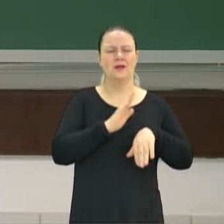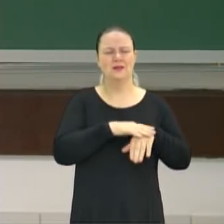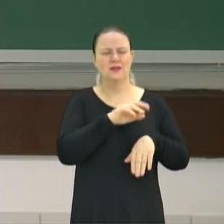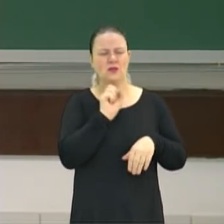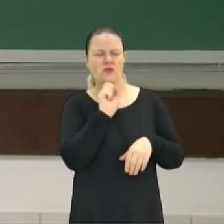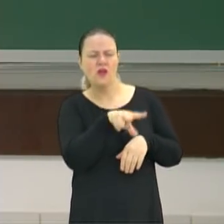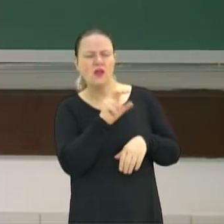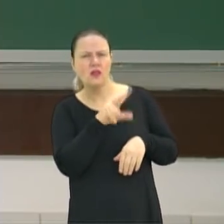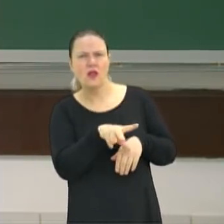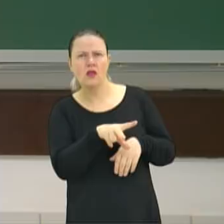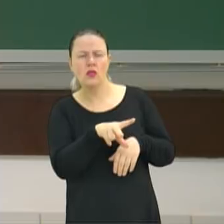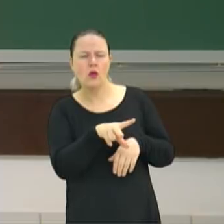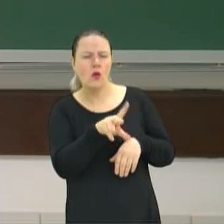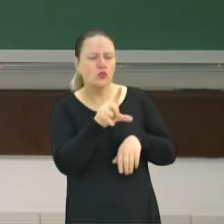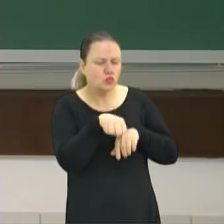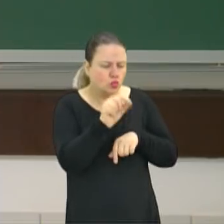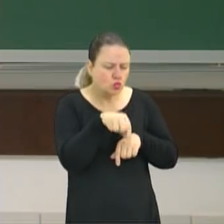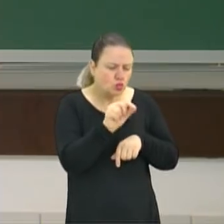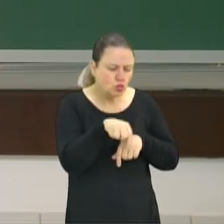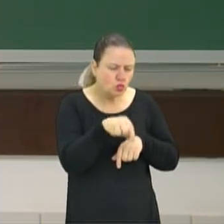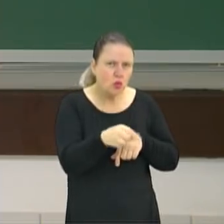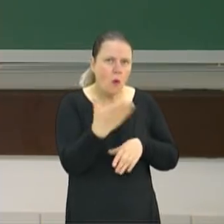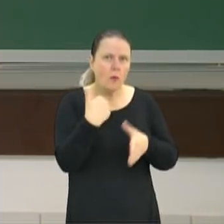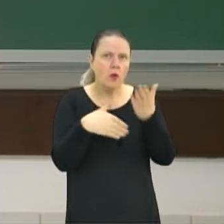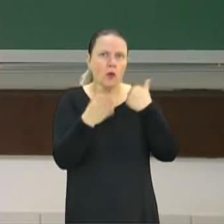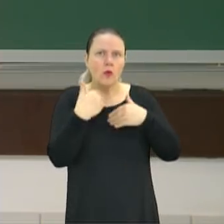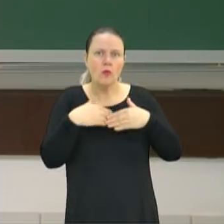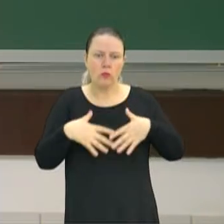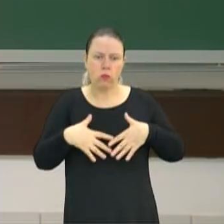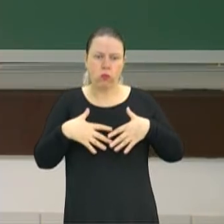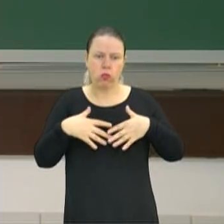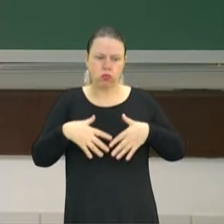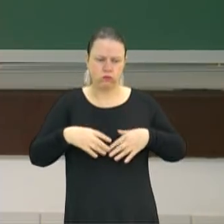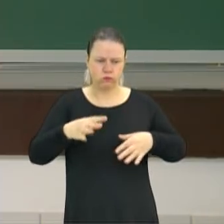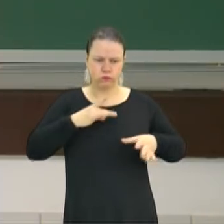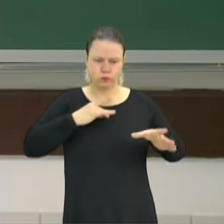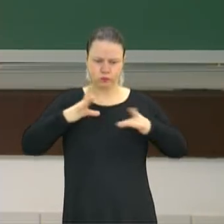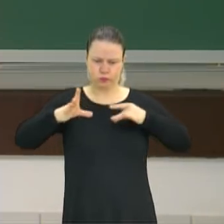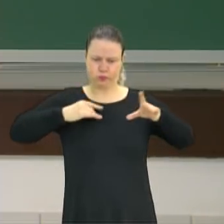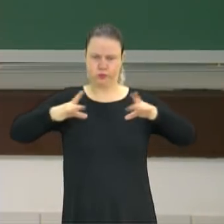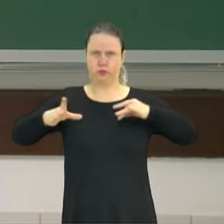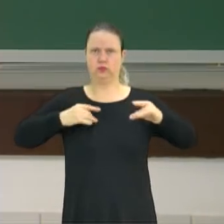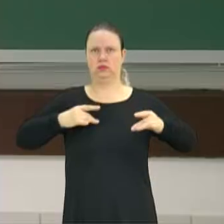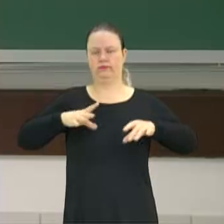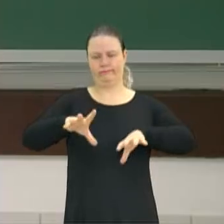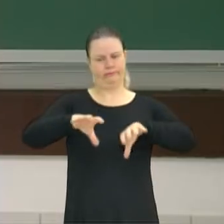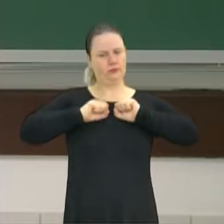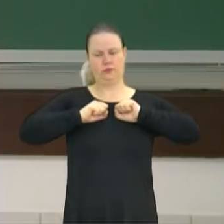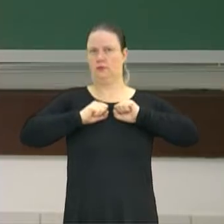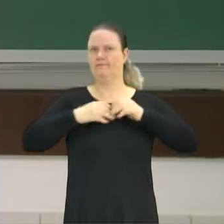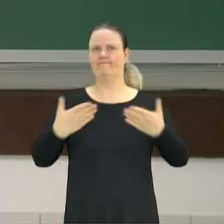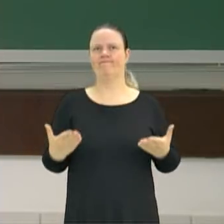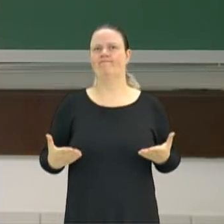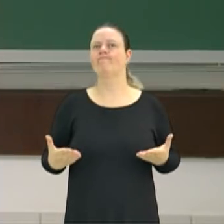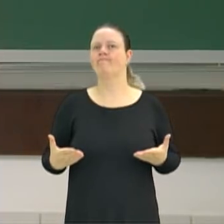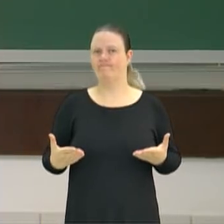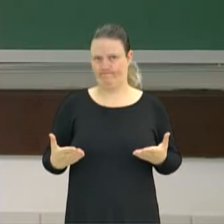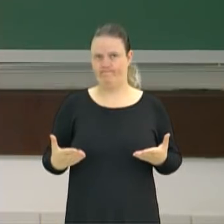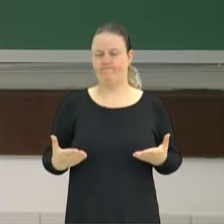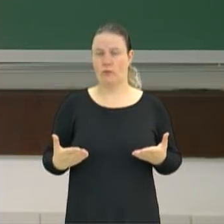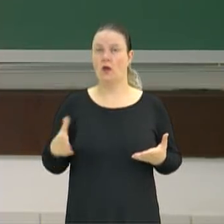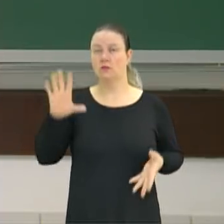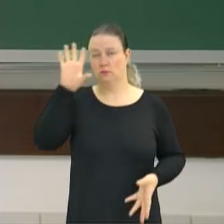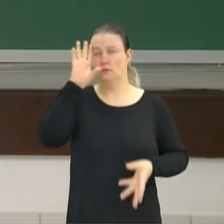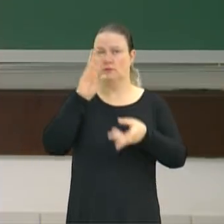tóxicas ele tem no organismo. Vou dar um exemplo para vocês. A gente vai ter uma aula falando mais especificamente sobre isso, tá? Mas só para vocês entenderem um pouquinho